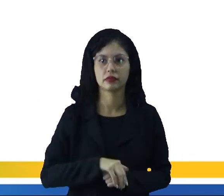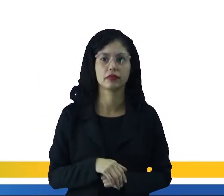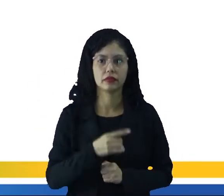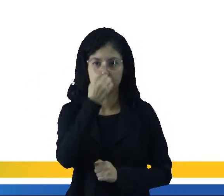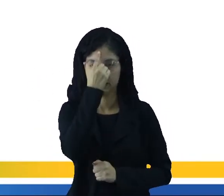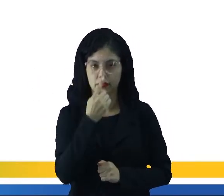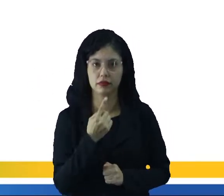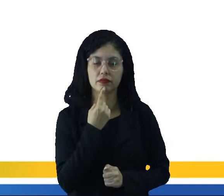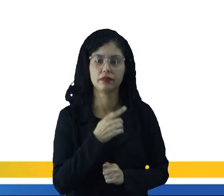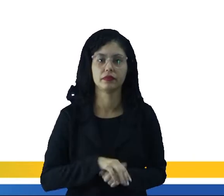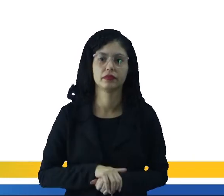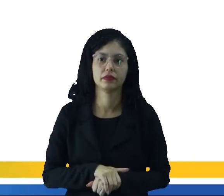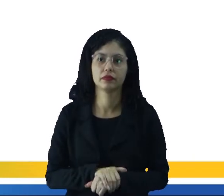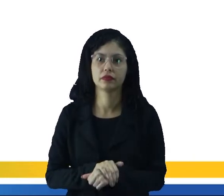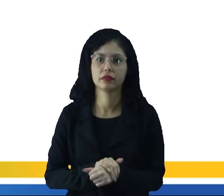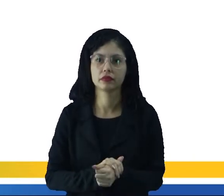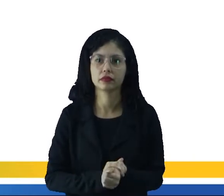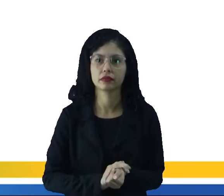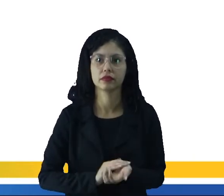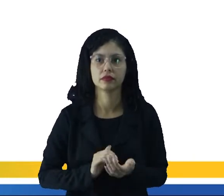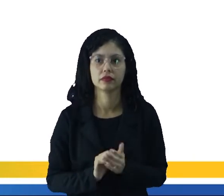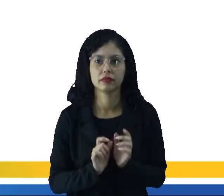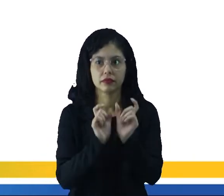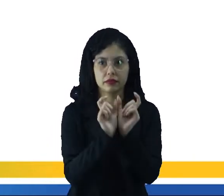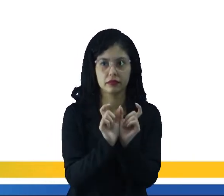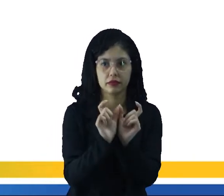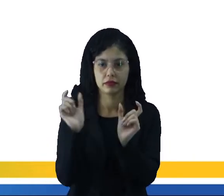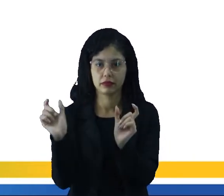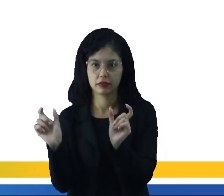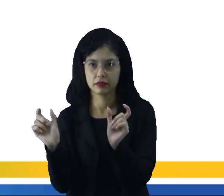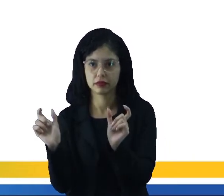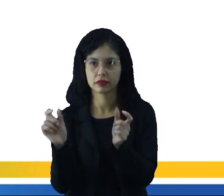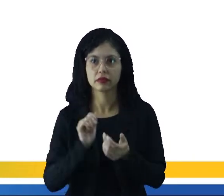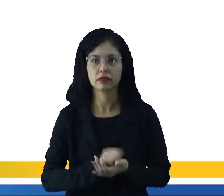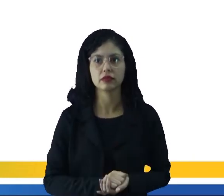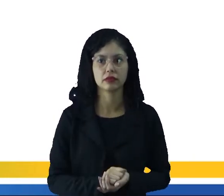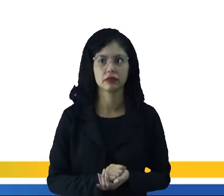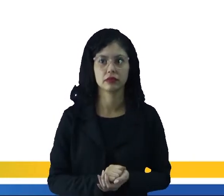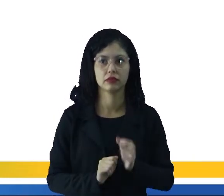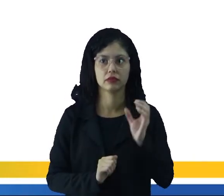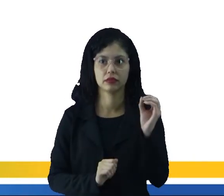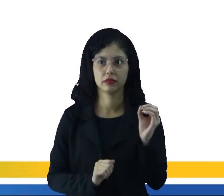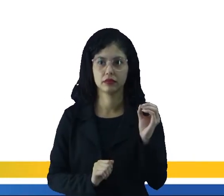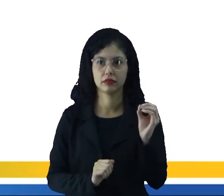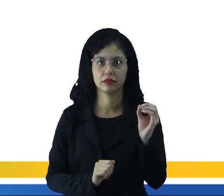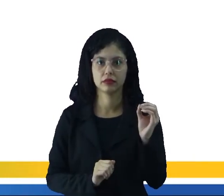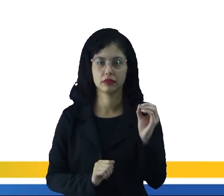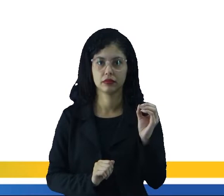essas figuras aí. Então, você vai ter os intervalos no primeiro caso aí 0,